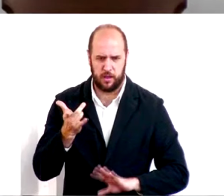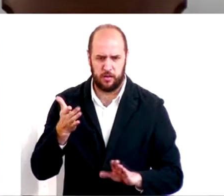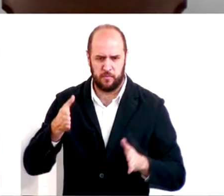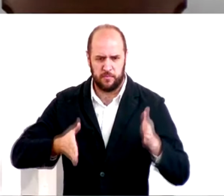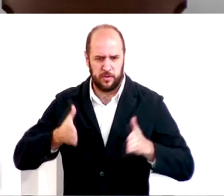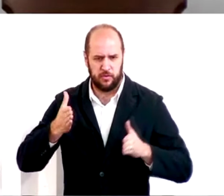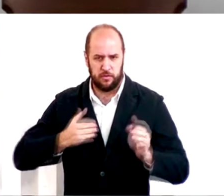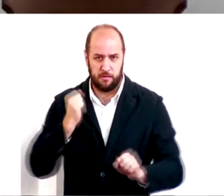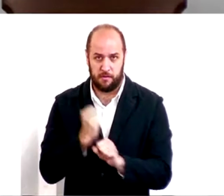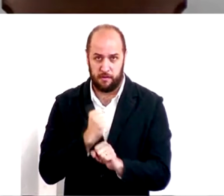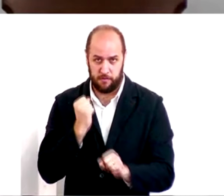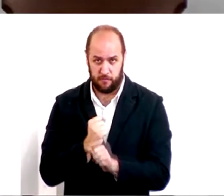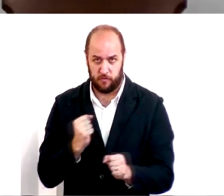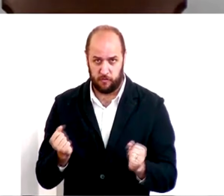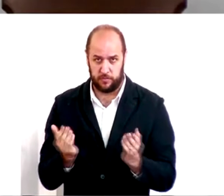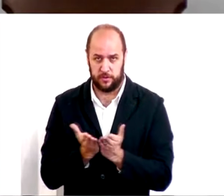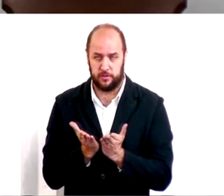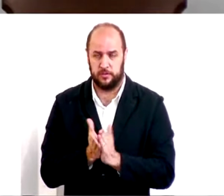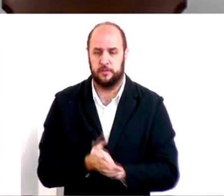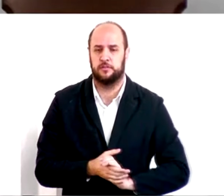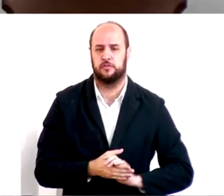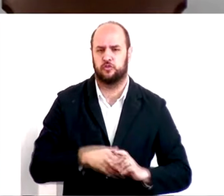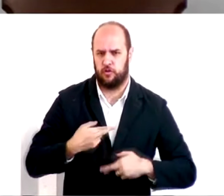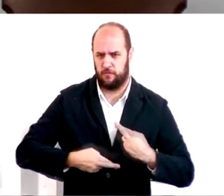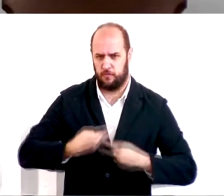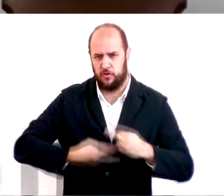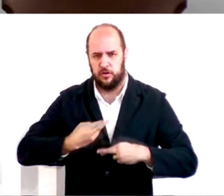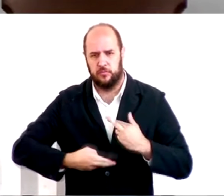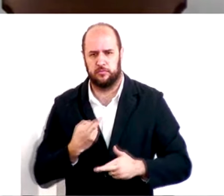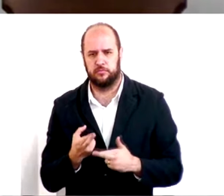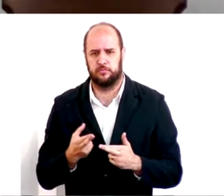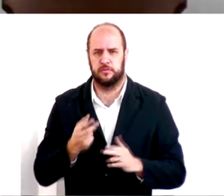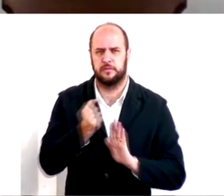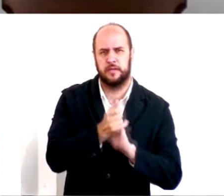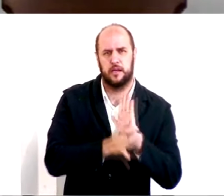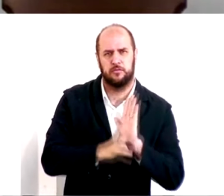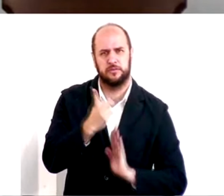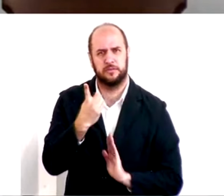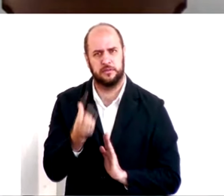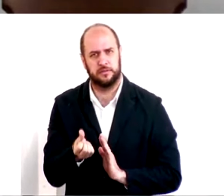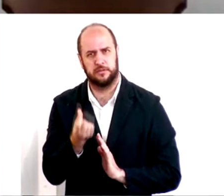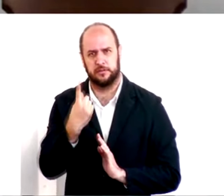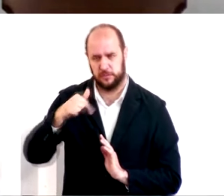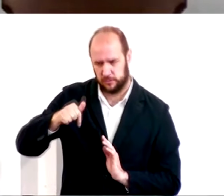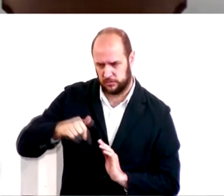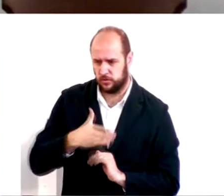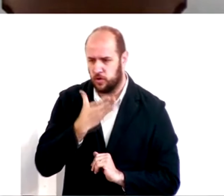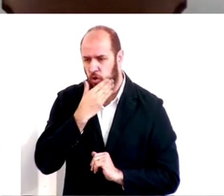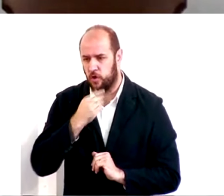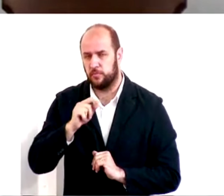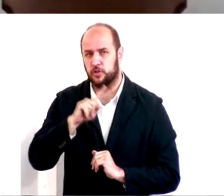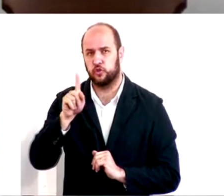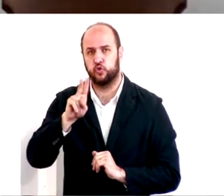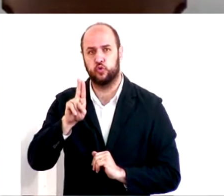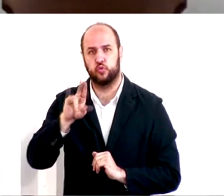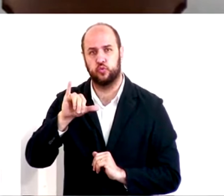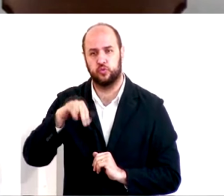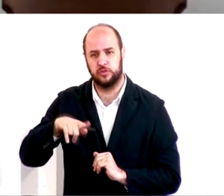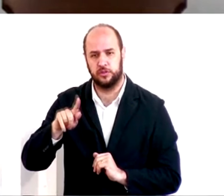Reforma, lá no século 16 para 17, e então havia um homem chamado Zwinglio. Ele